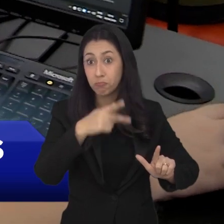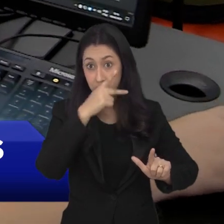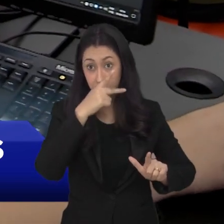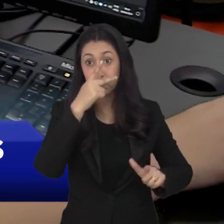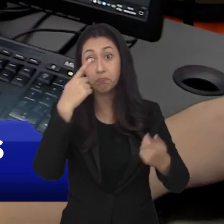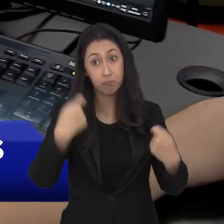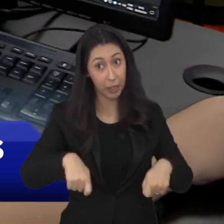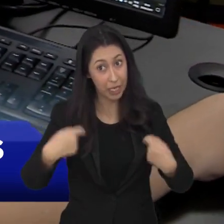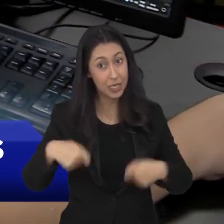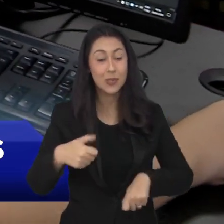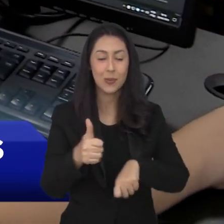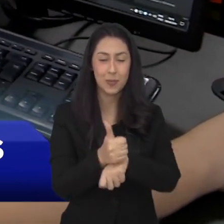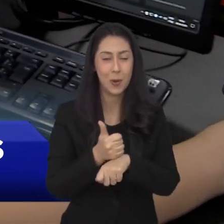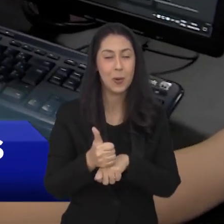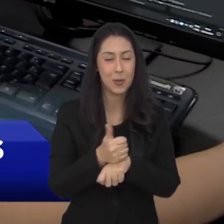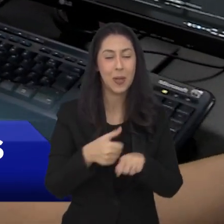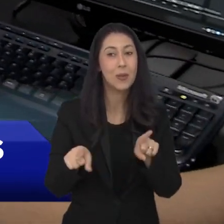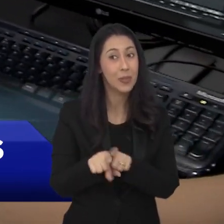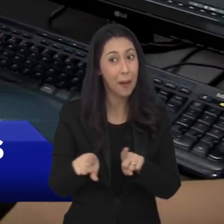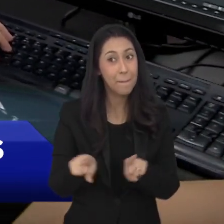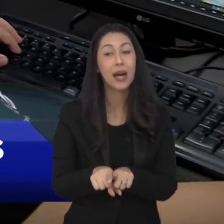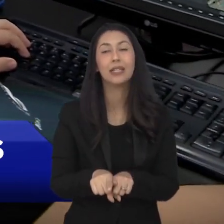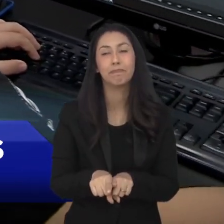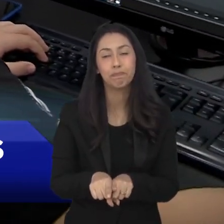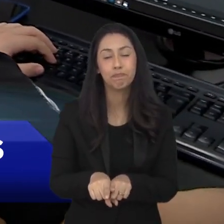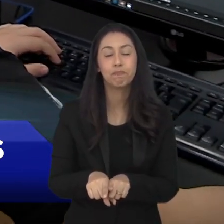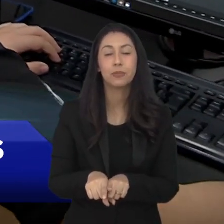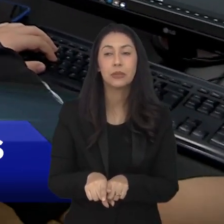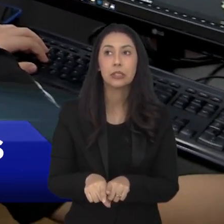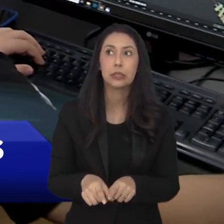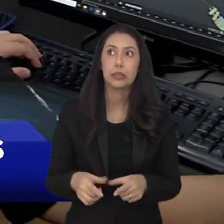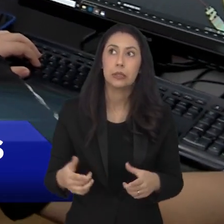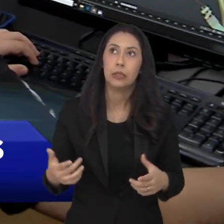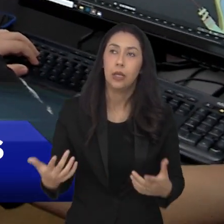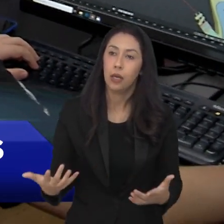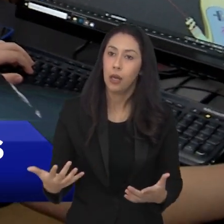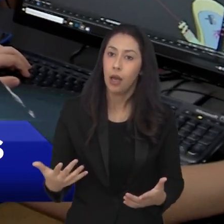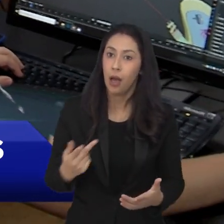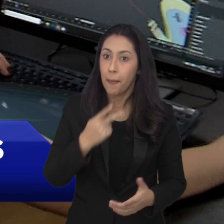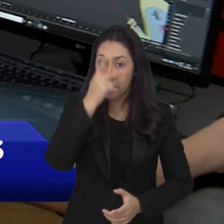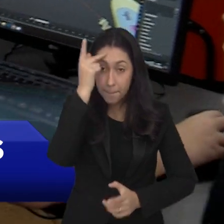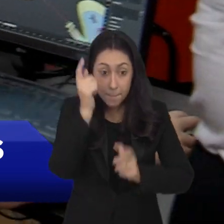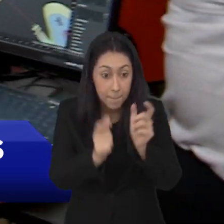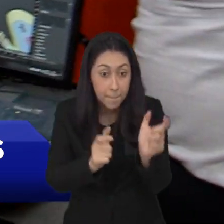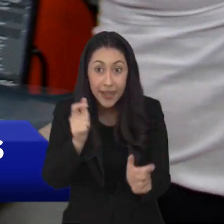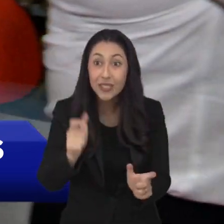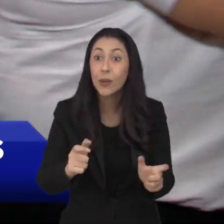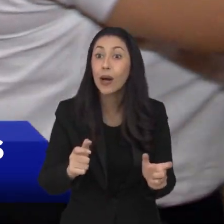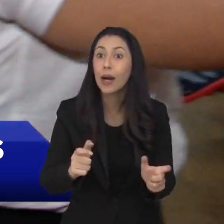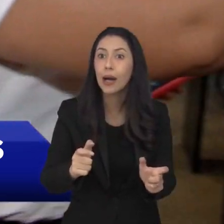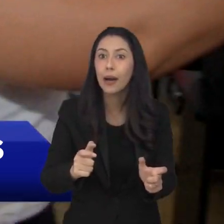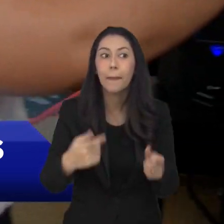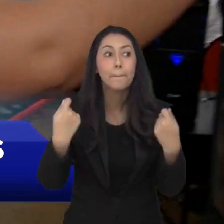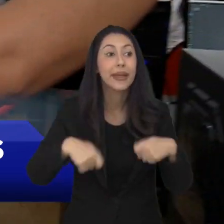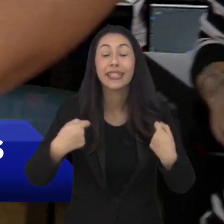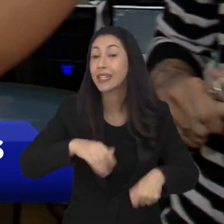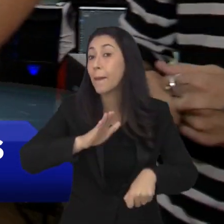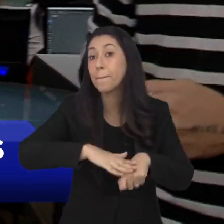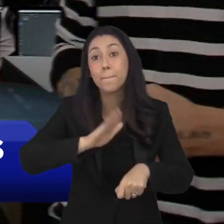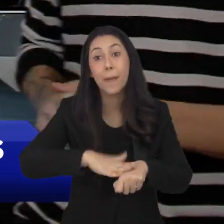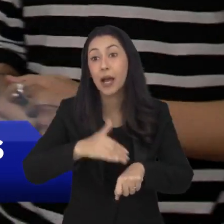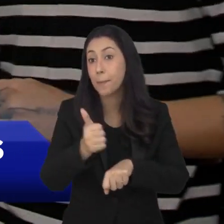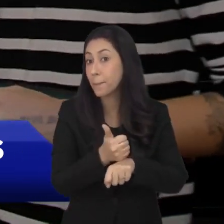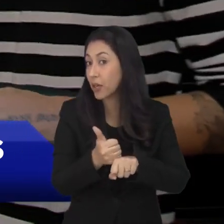animação realmente é uma procura gigantesca e que é uma área que está com uma certa carência no mercado. e que as pessoas estão cada vez pedindo